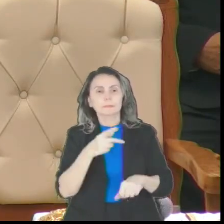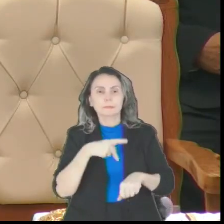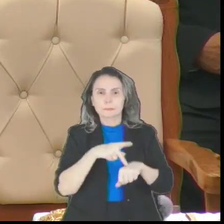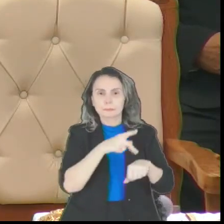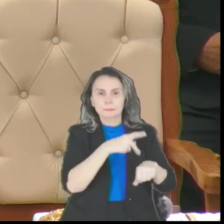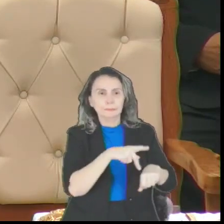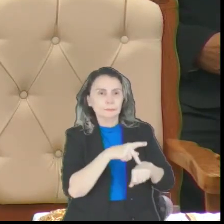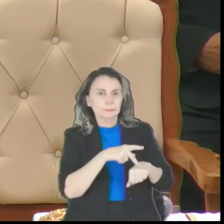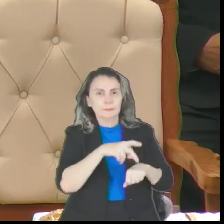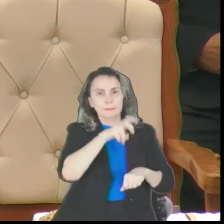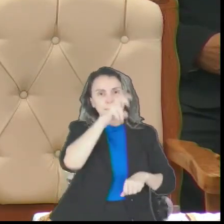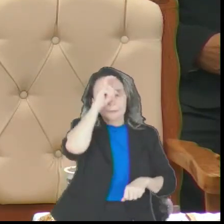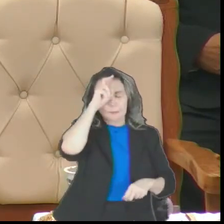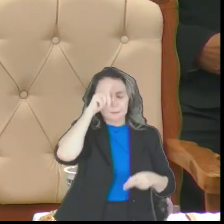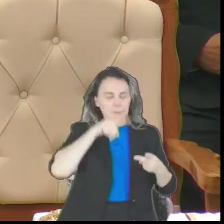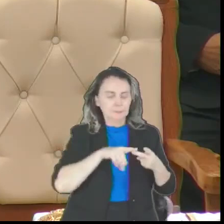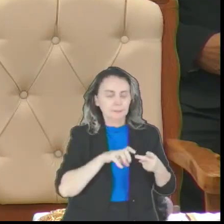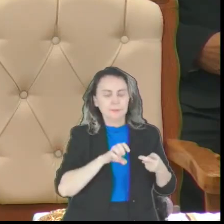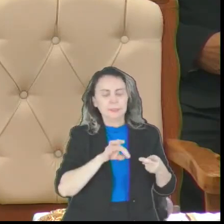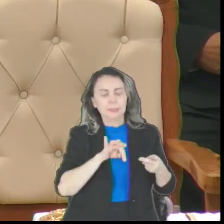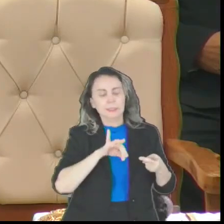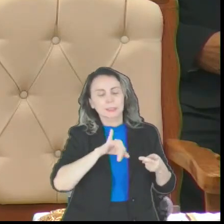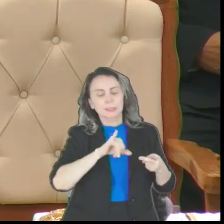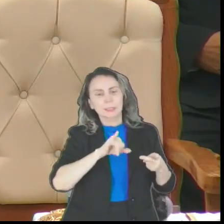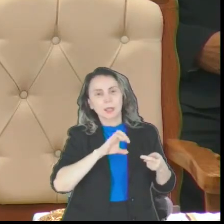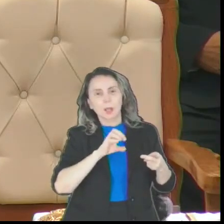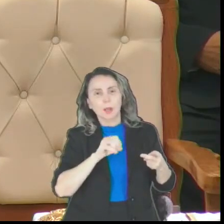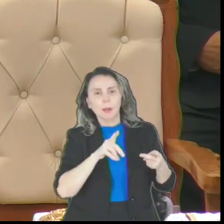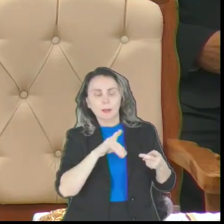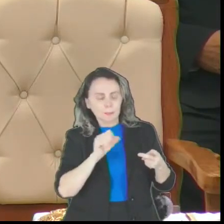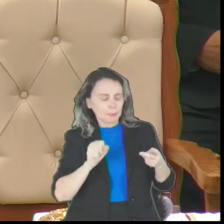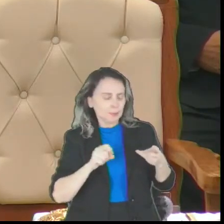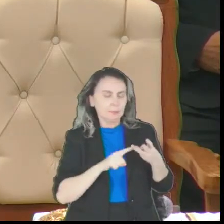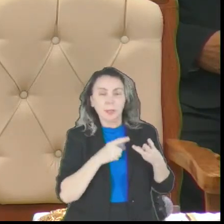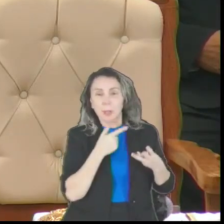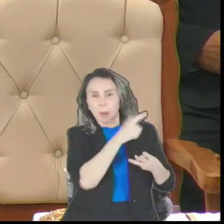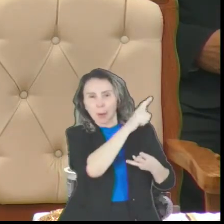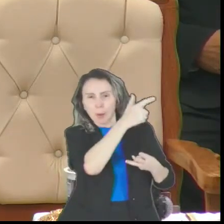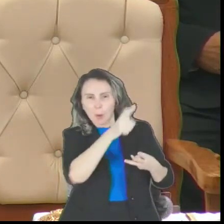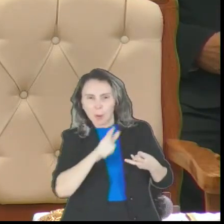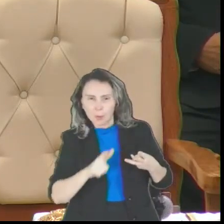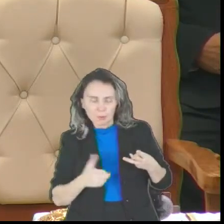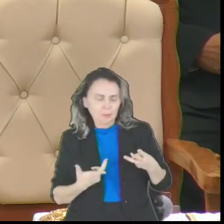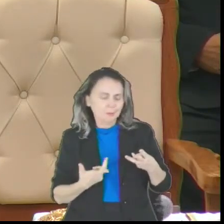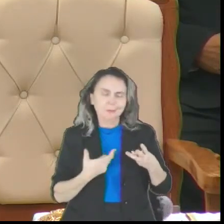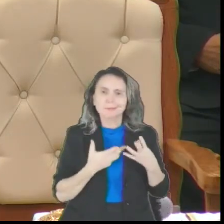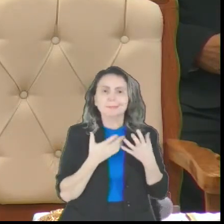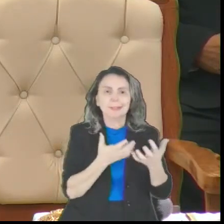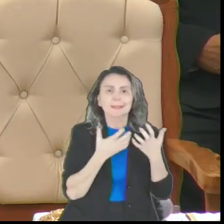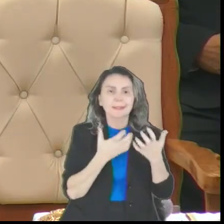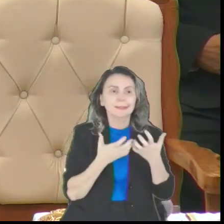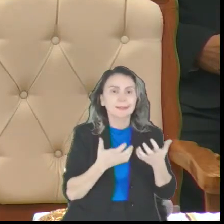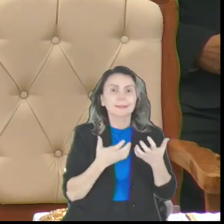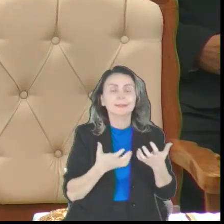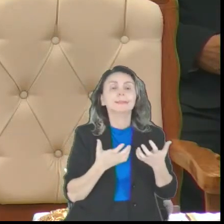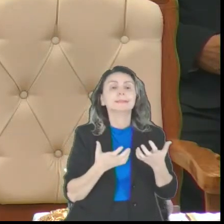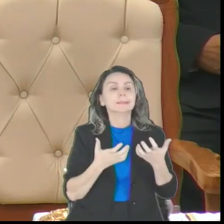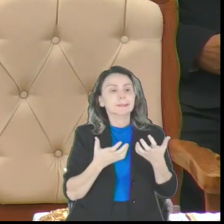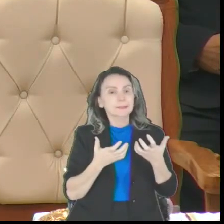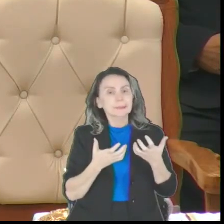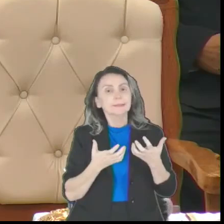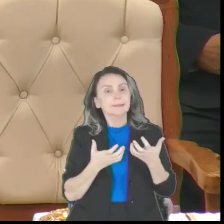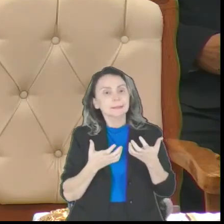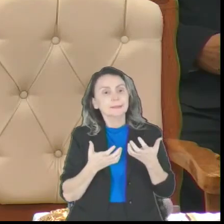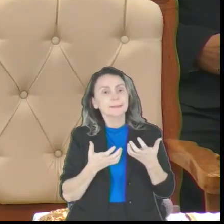Egito, Etiópia e outras nações, que iriam, no final de todas as coisas, congregar em